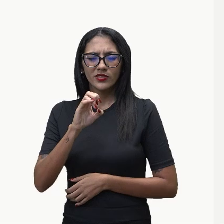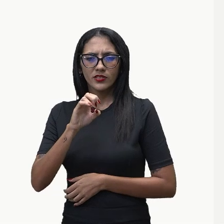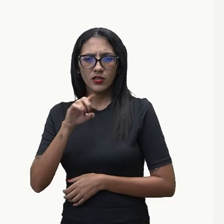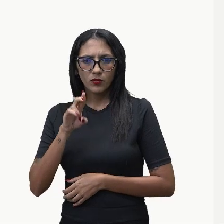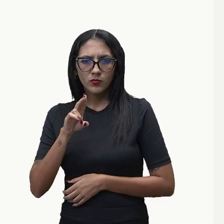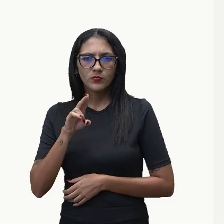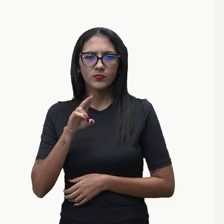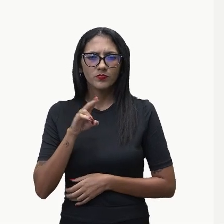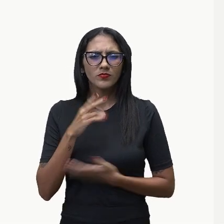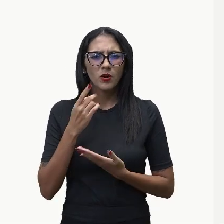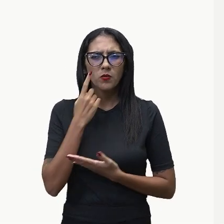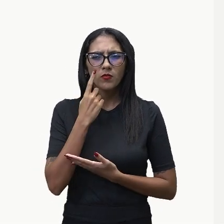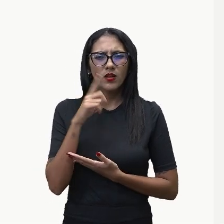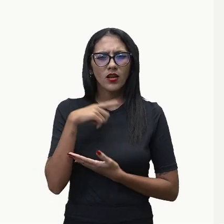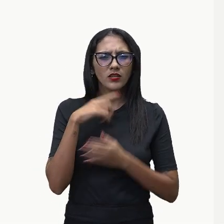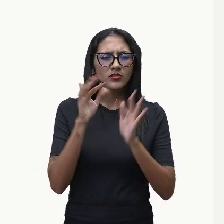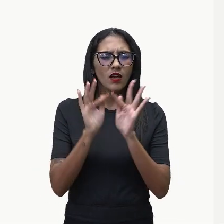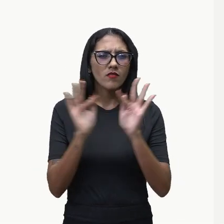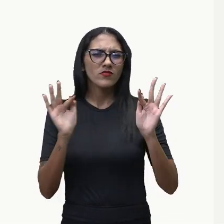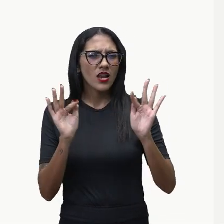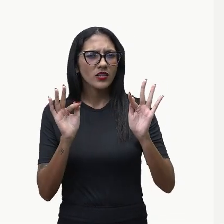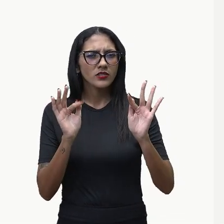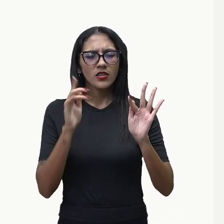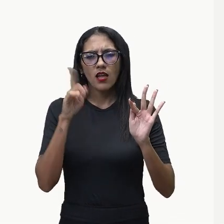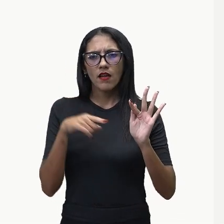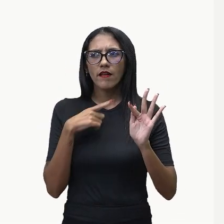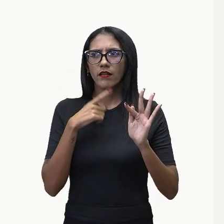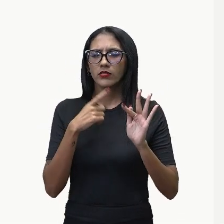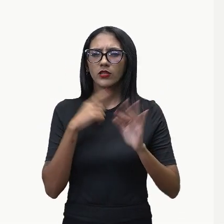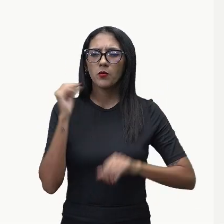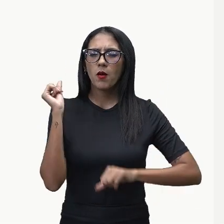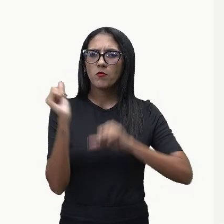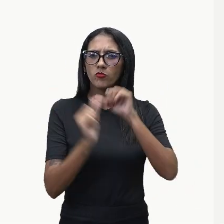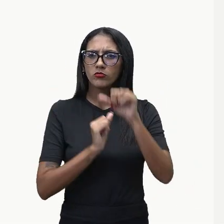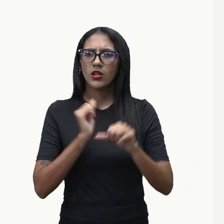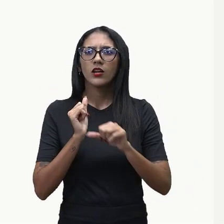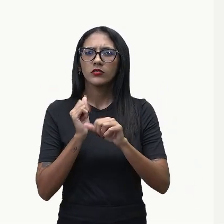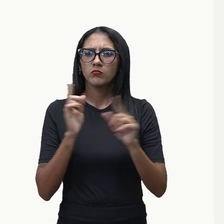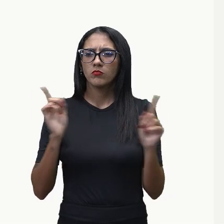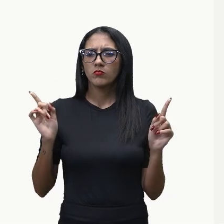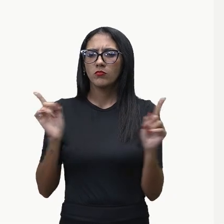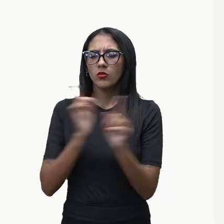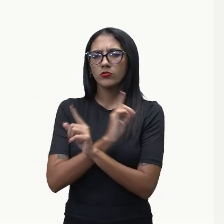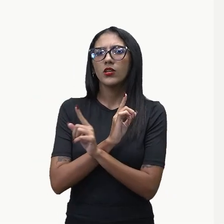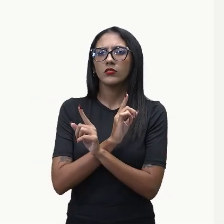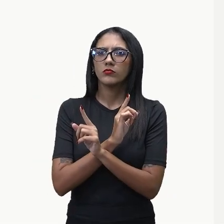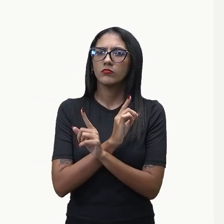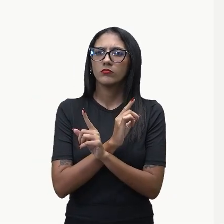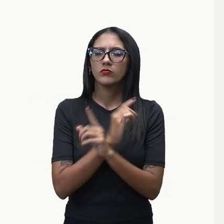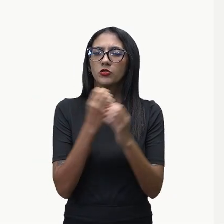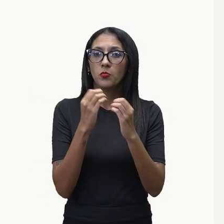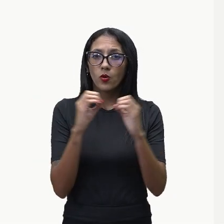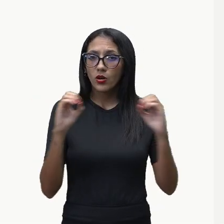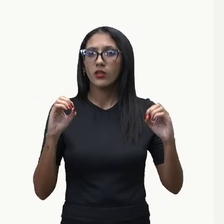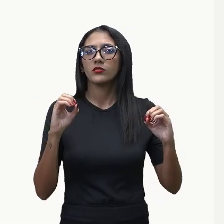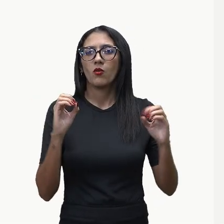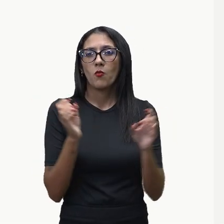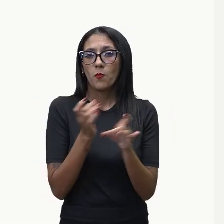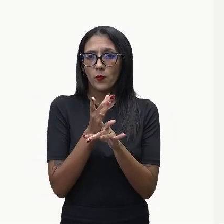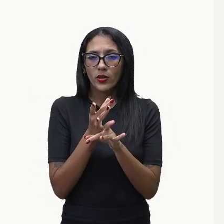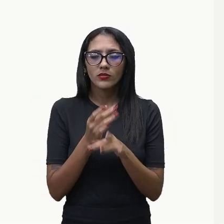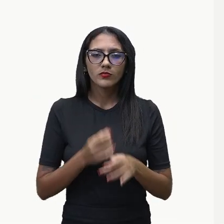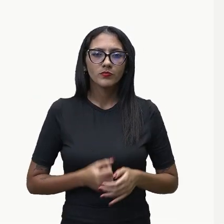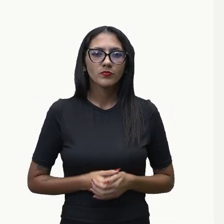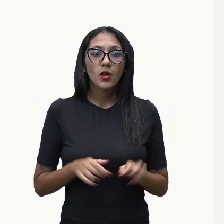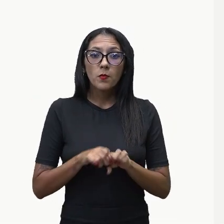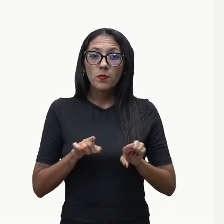que aqui nós temos uma inversão exatamente de uma oração inteira. E observe que quando nós